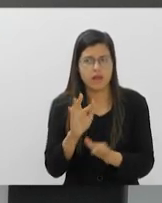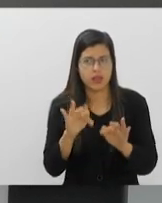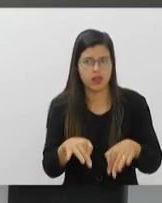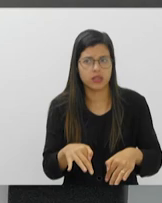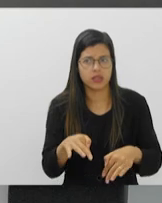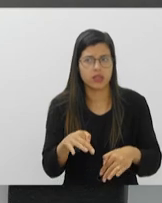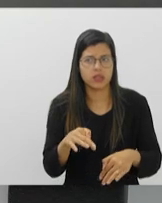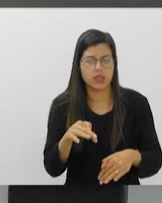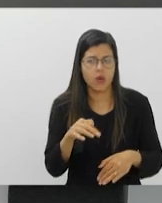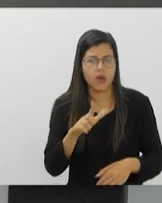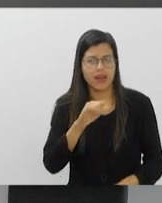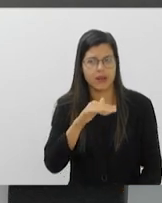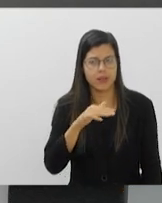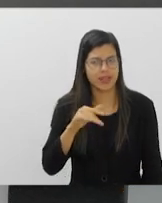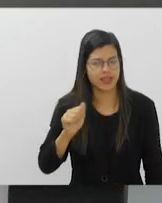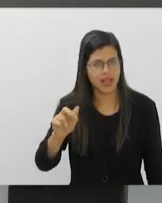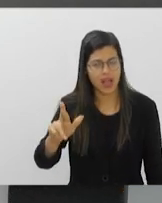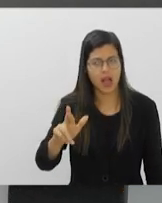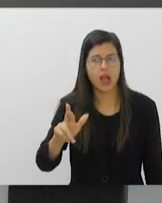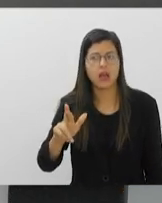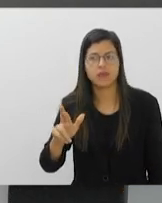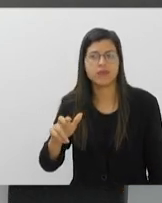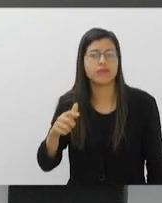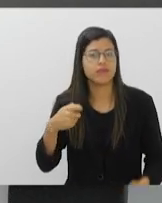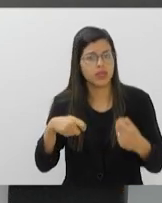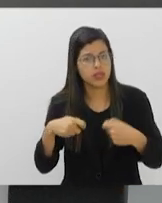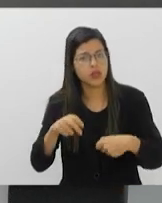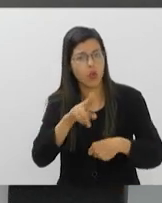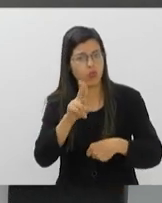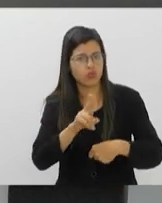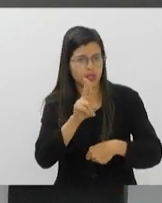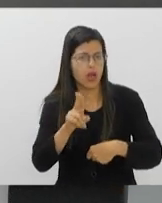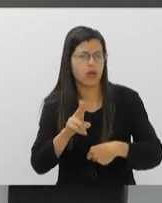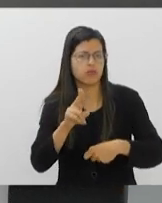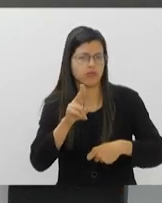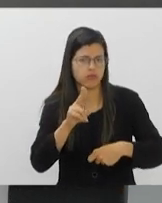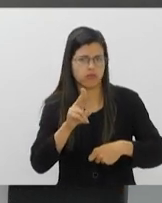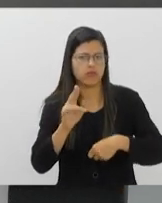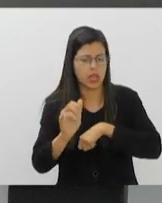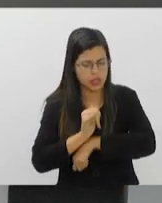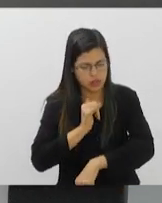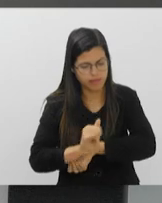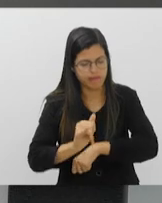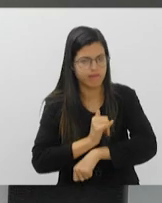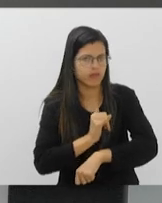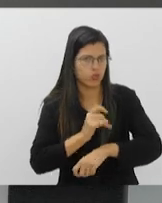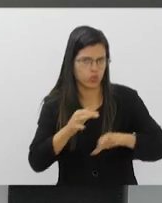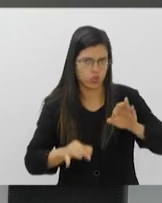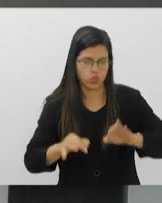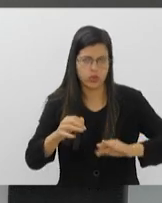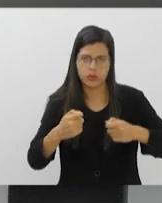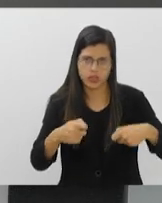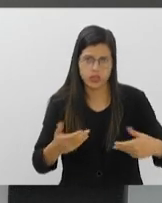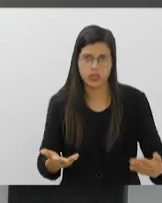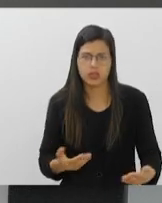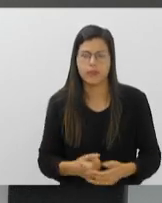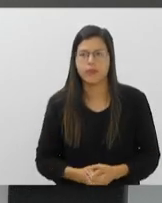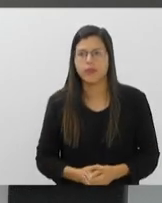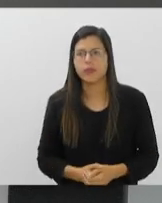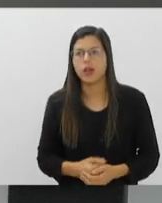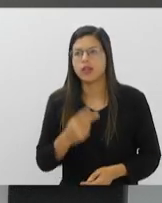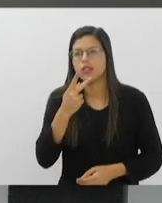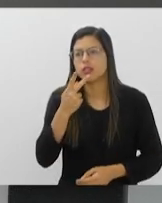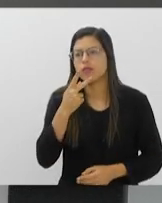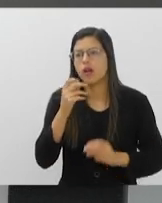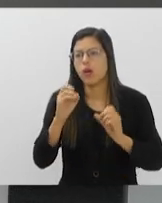colocação liminar em família substituta Esse instrumento tem que ser usado pelo juiz eh só que a gente até fala olha tá bom vou